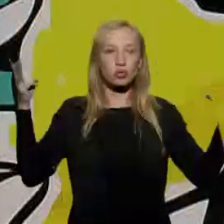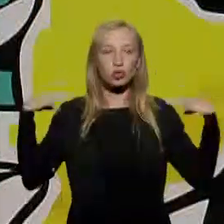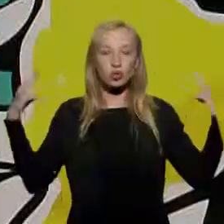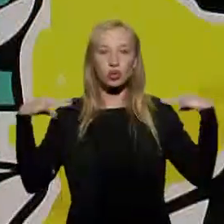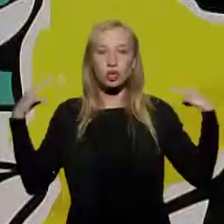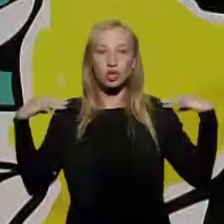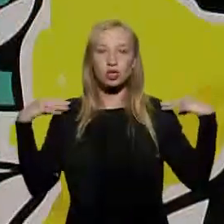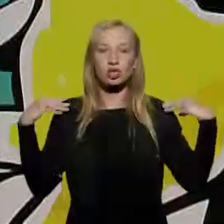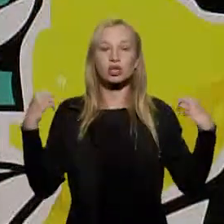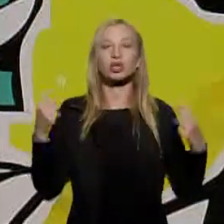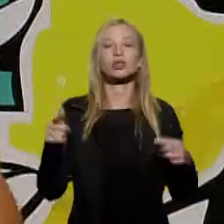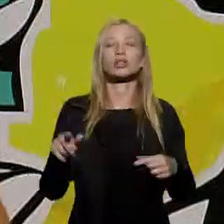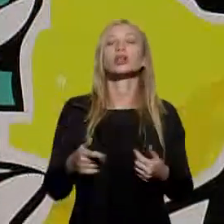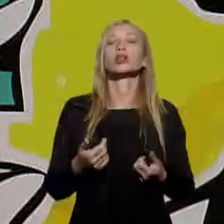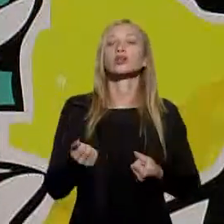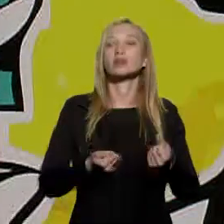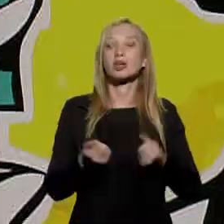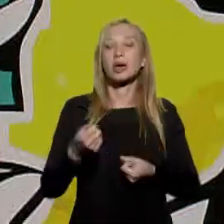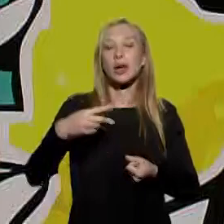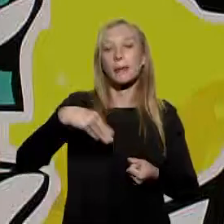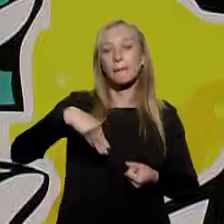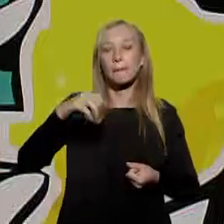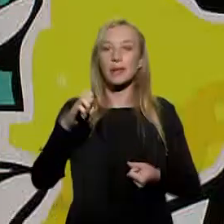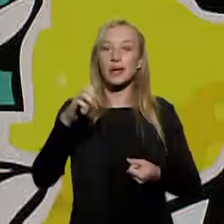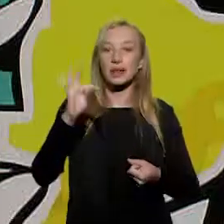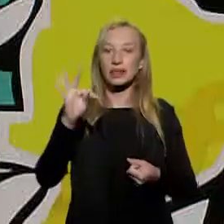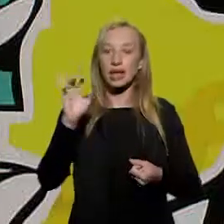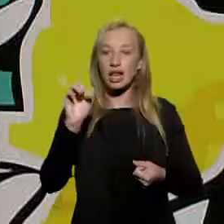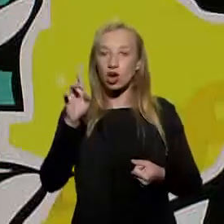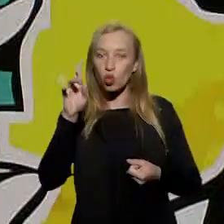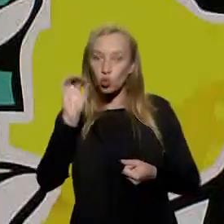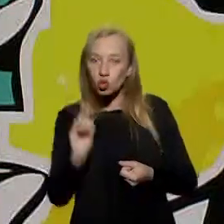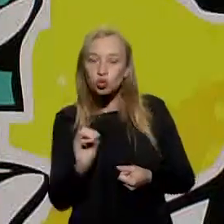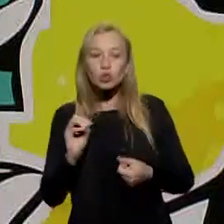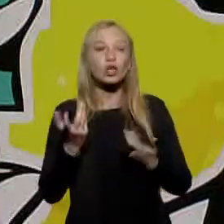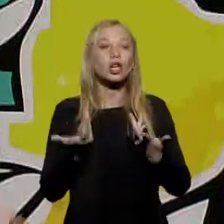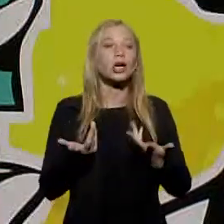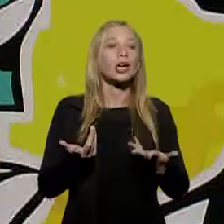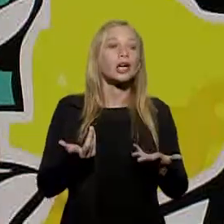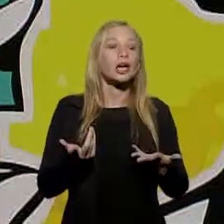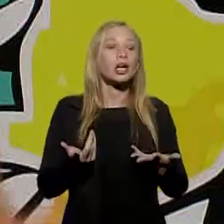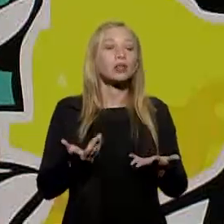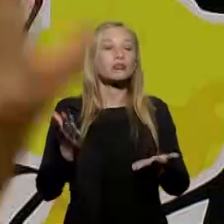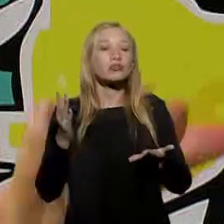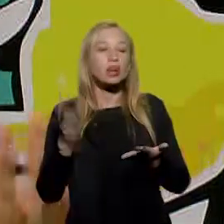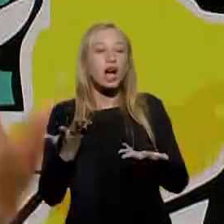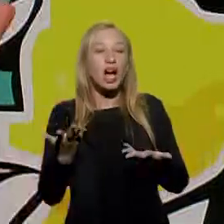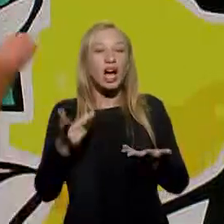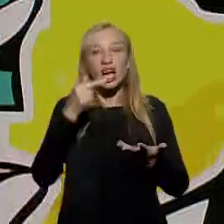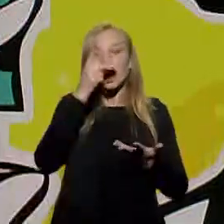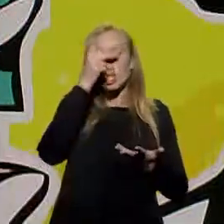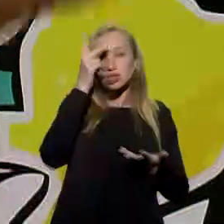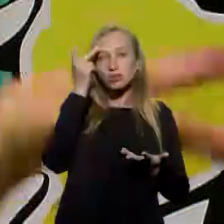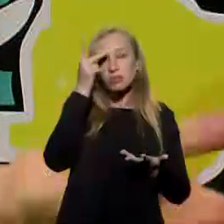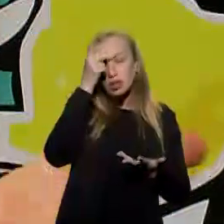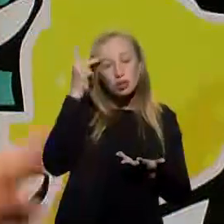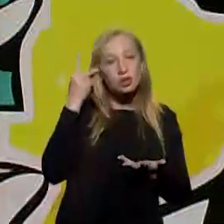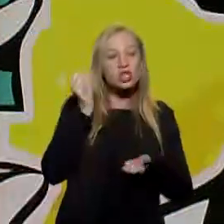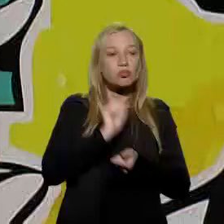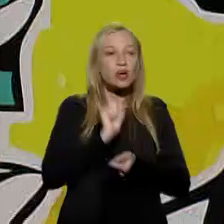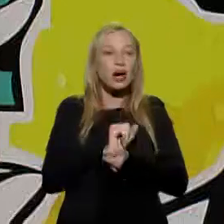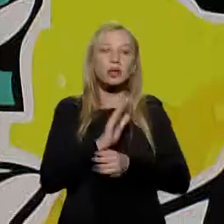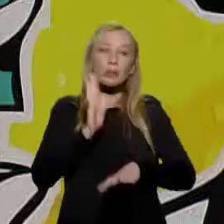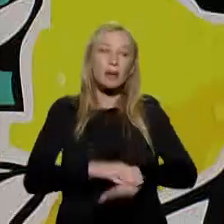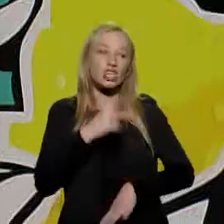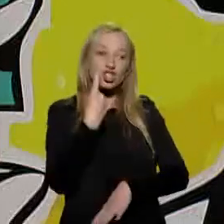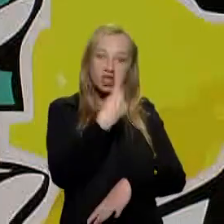dentro do táxi metalúrgica e dirige um táxi também para compor o dinheiro da casa e então eu acho que talvez as pessoas tenham esperado mais